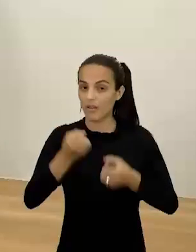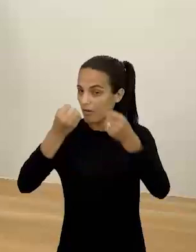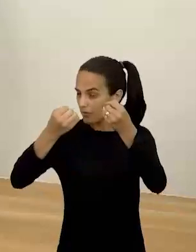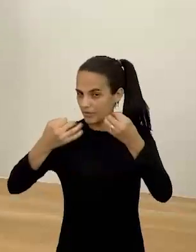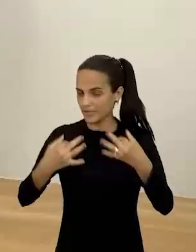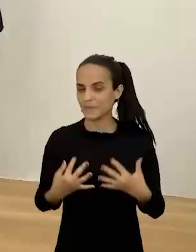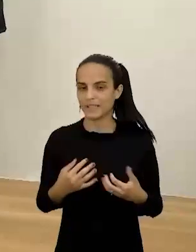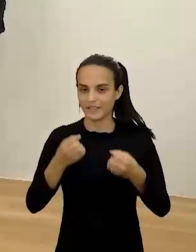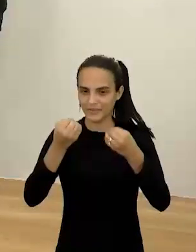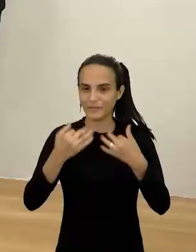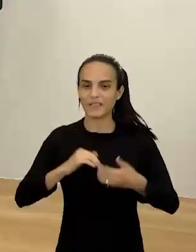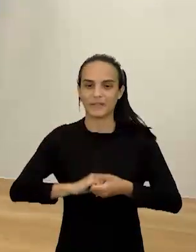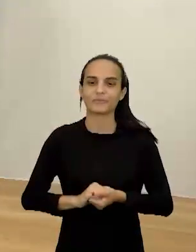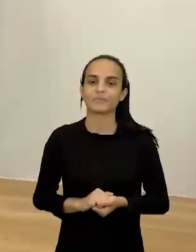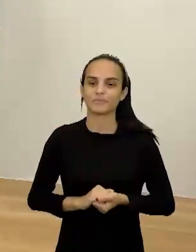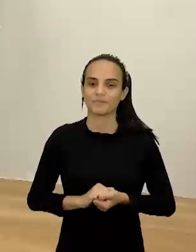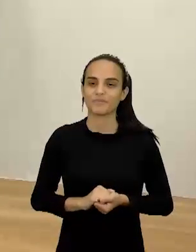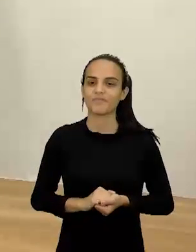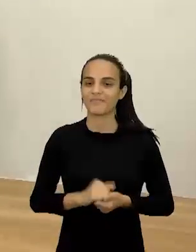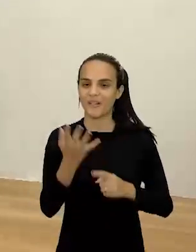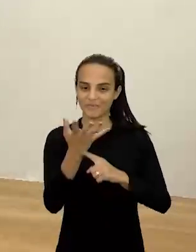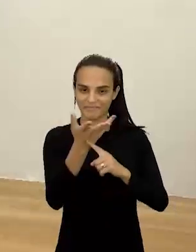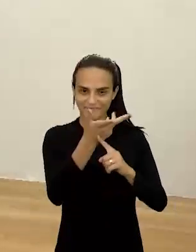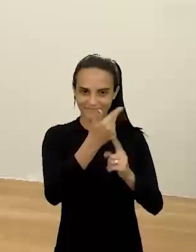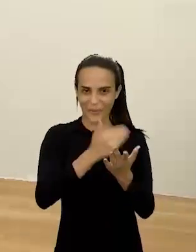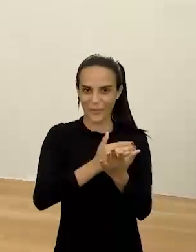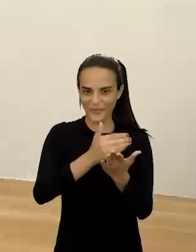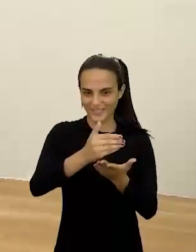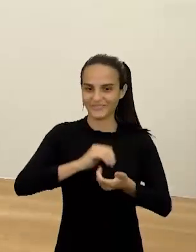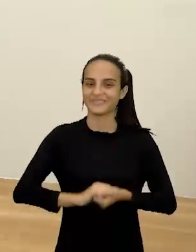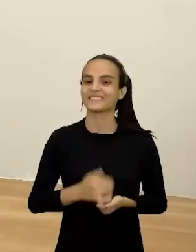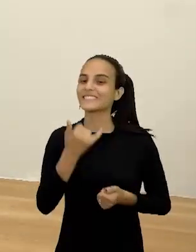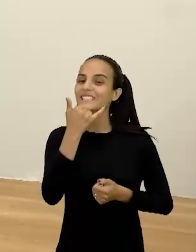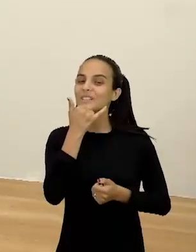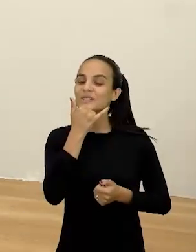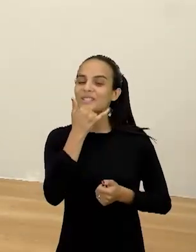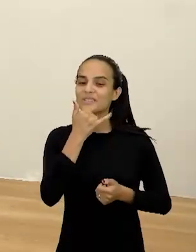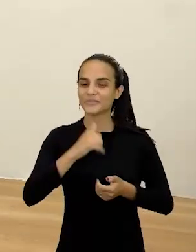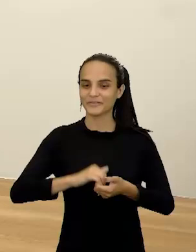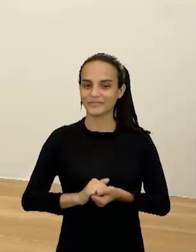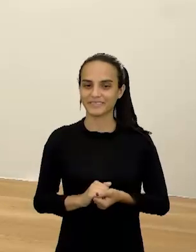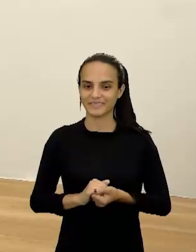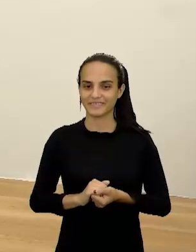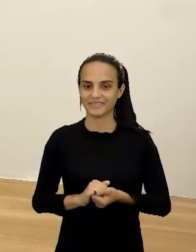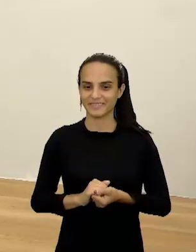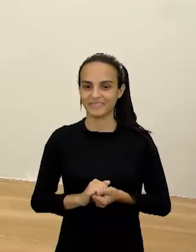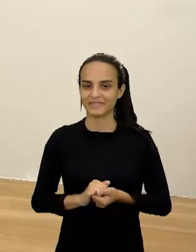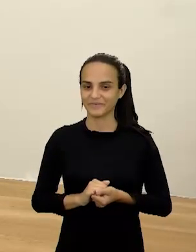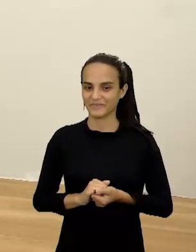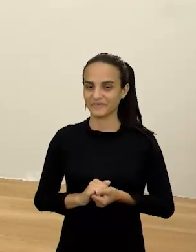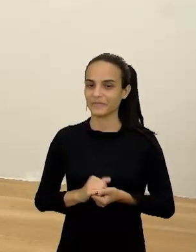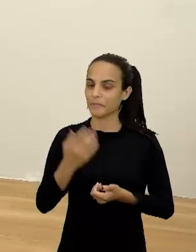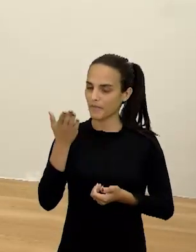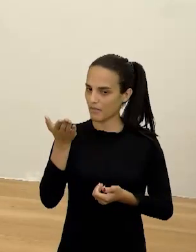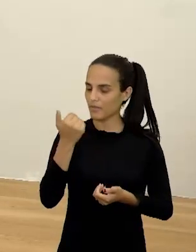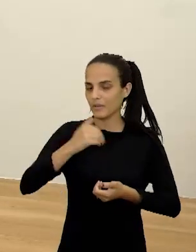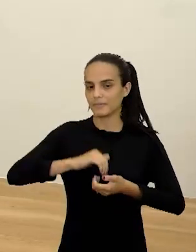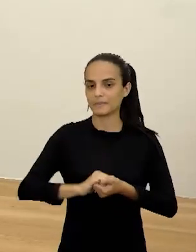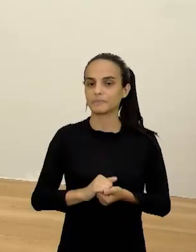Desfila aí. Eu vou começar a fazer minha arte. Ai, eu tô do lado errado. Desculpa, diretor! Lado certo. Então vamos